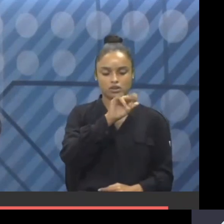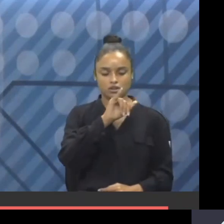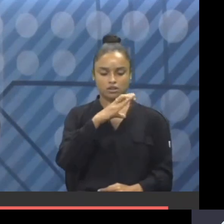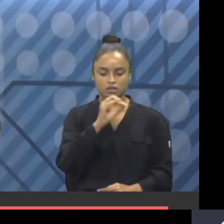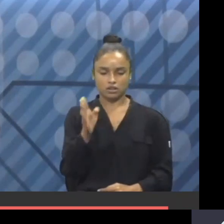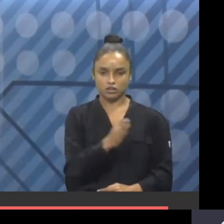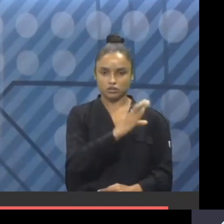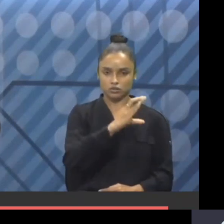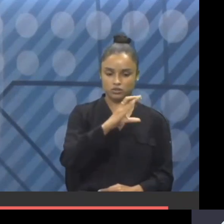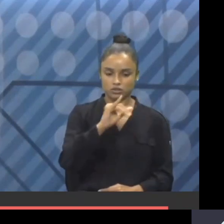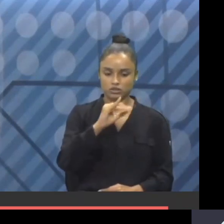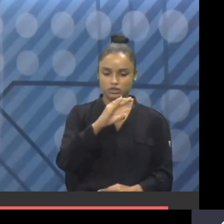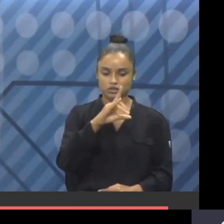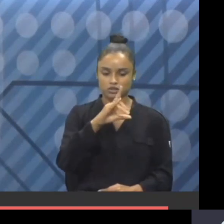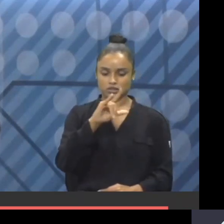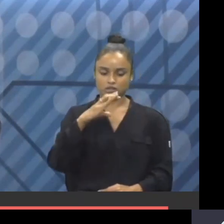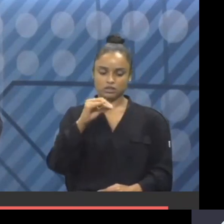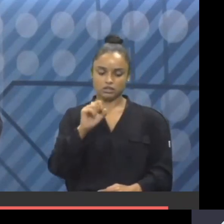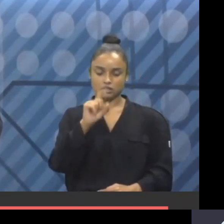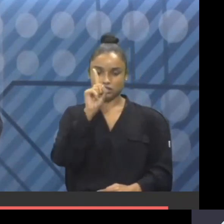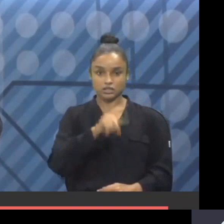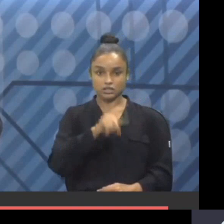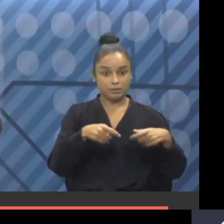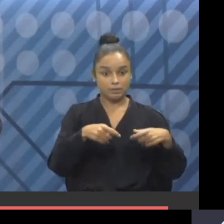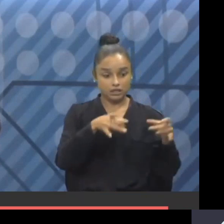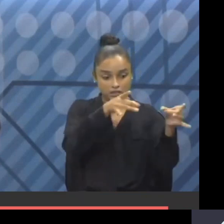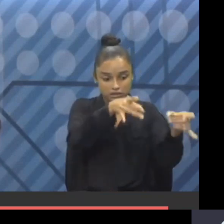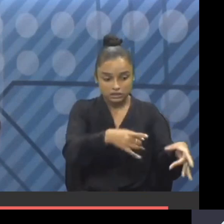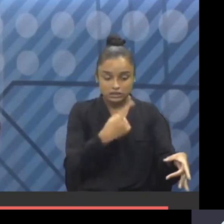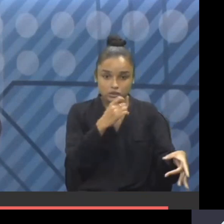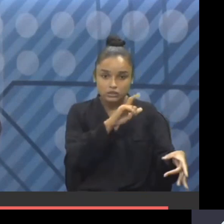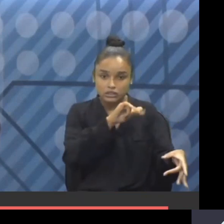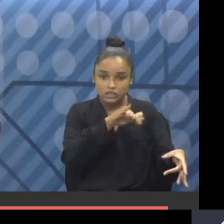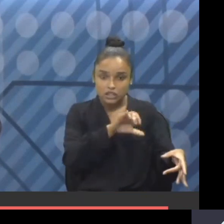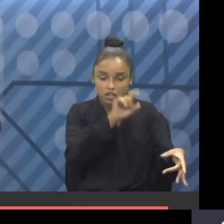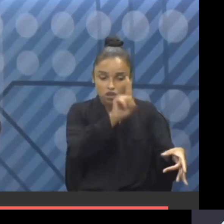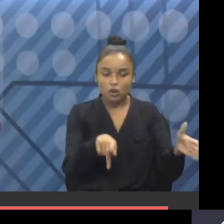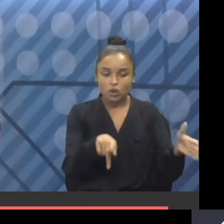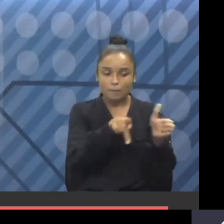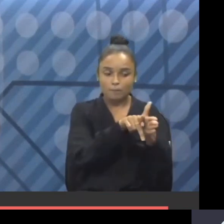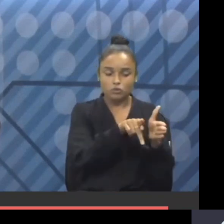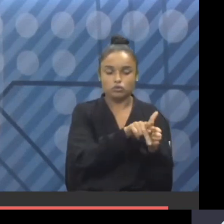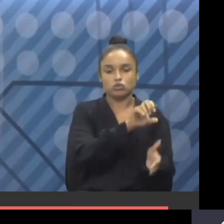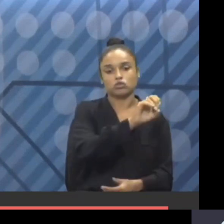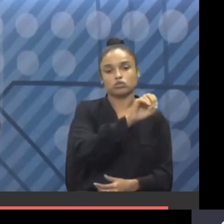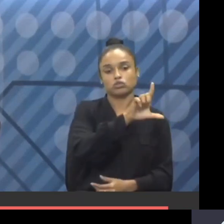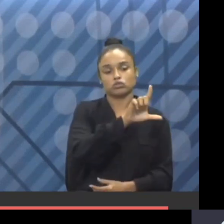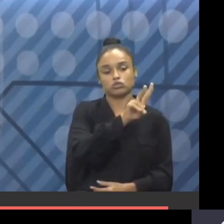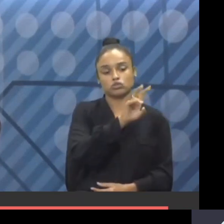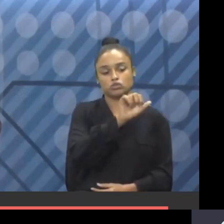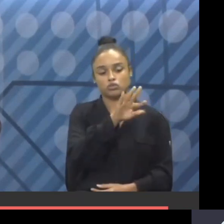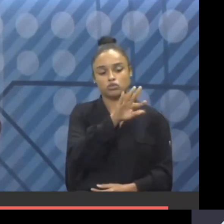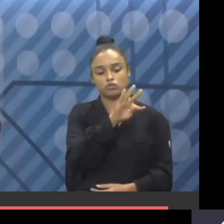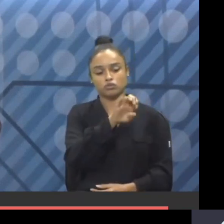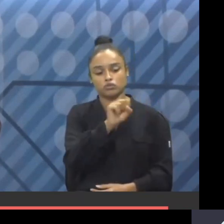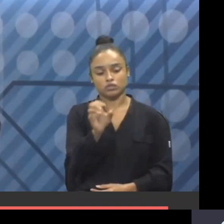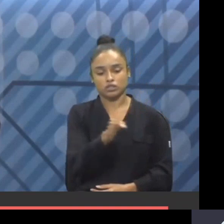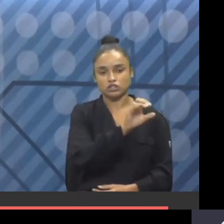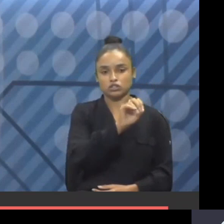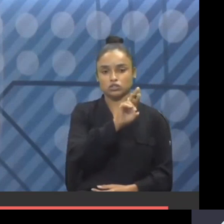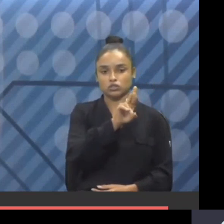cíclicos, eles devem ser descartados nos resíduos de solventes orgânicos ou nos resíduos orgânicos